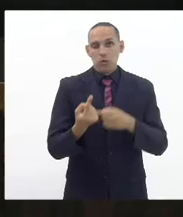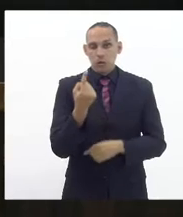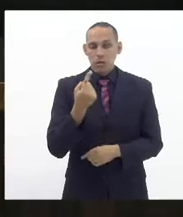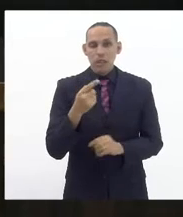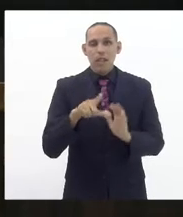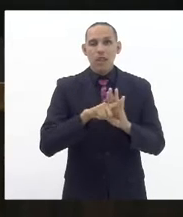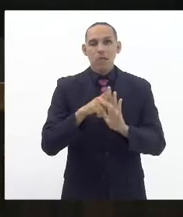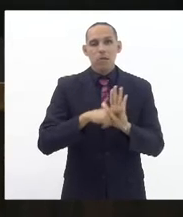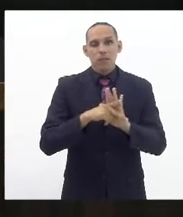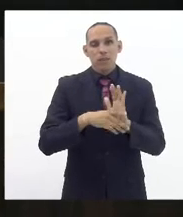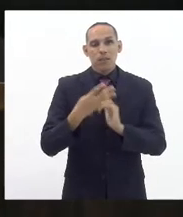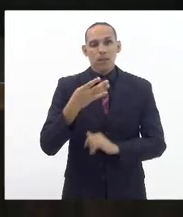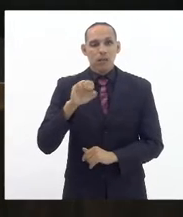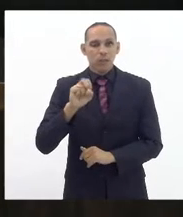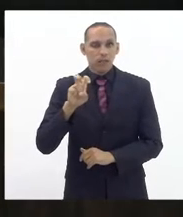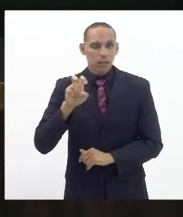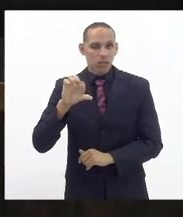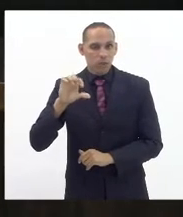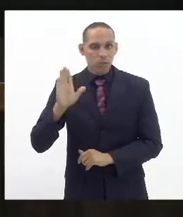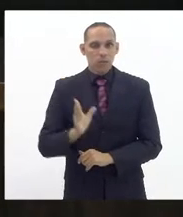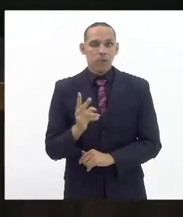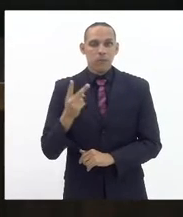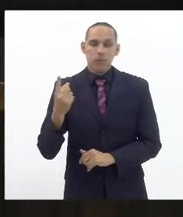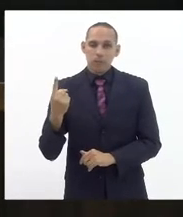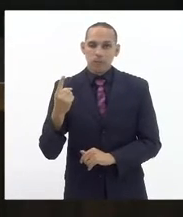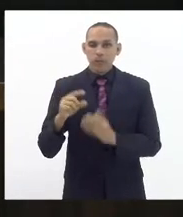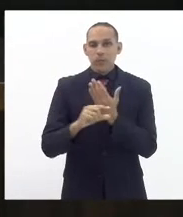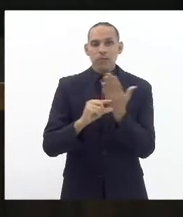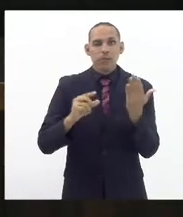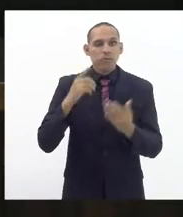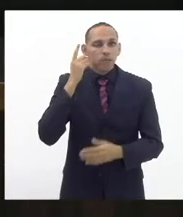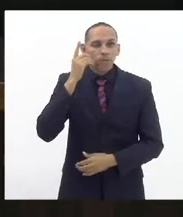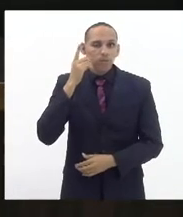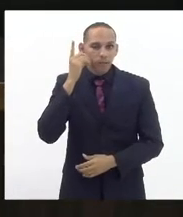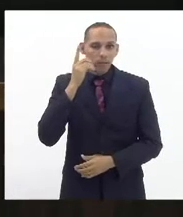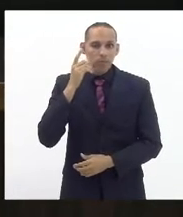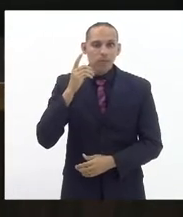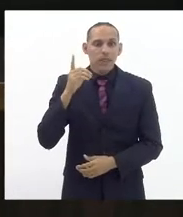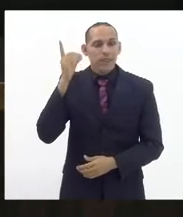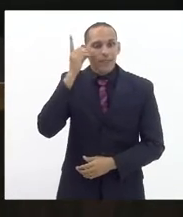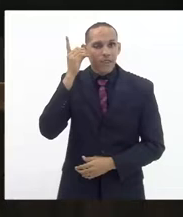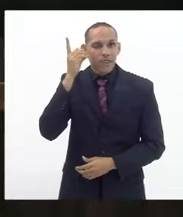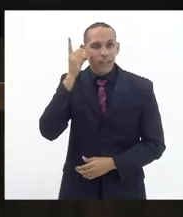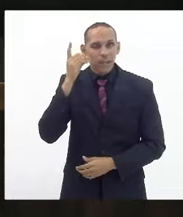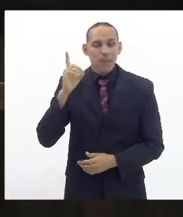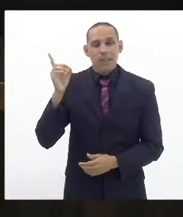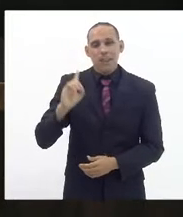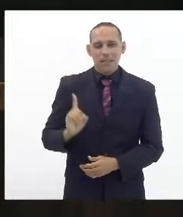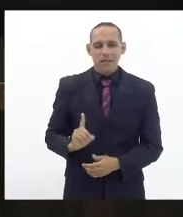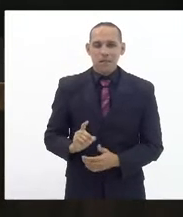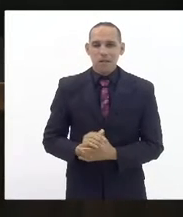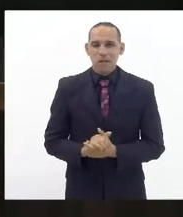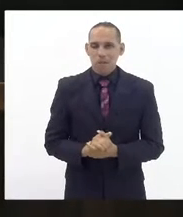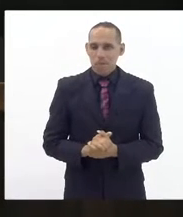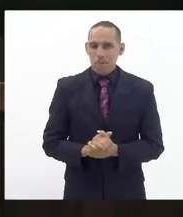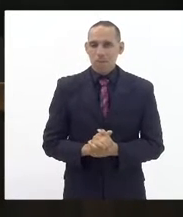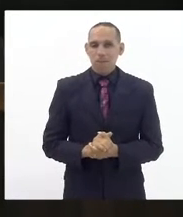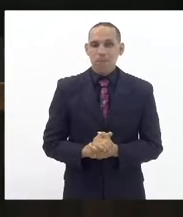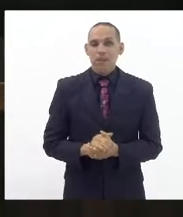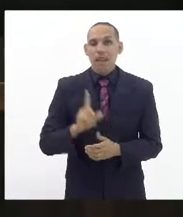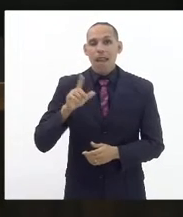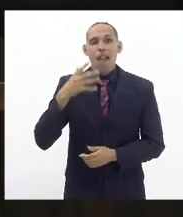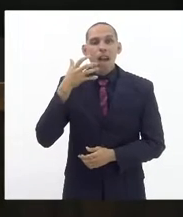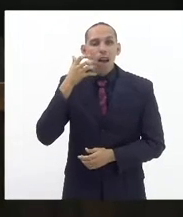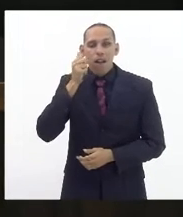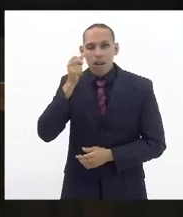número 4859 de 21, de autoria da deputada Dani Monteiro, que declara patrimônio